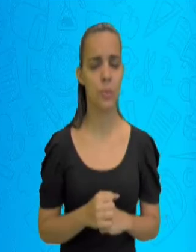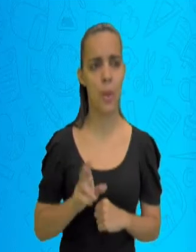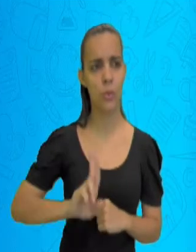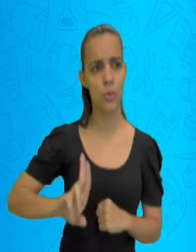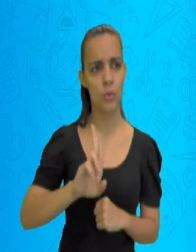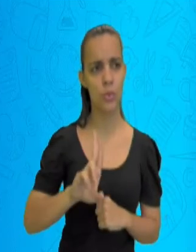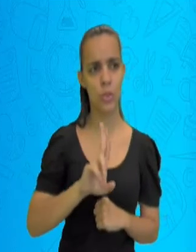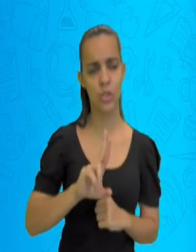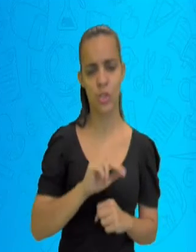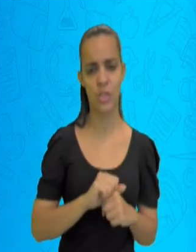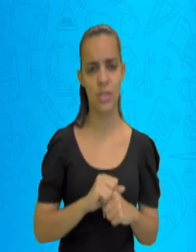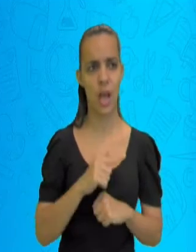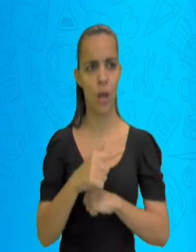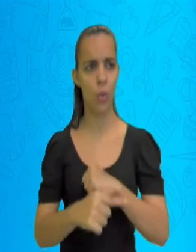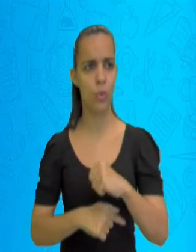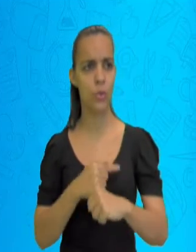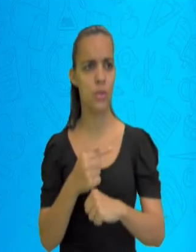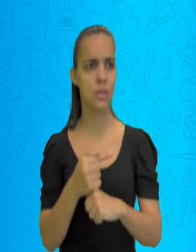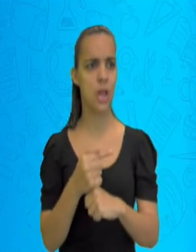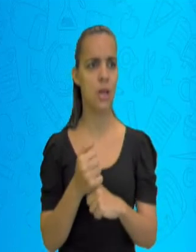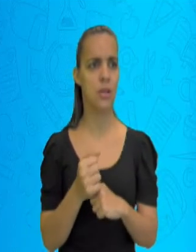utilizando átomos, ele